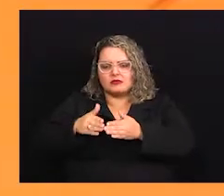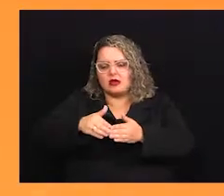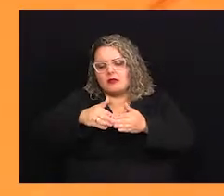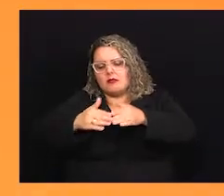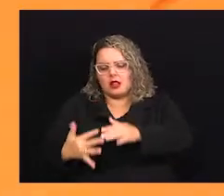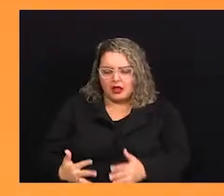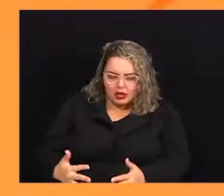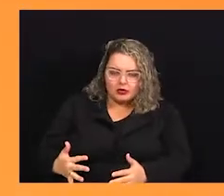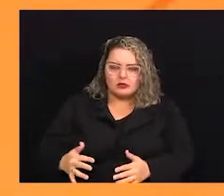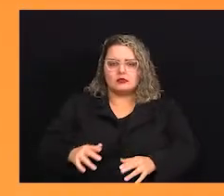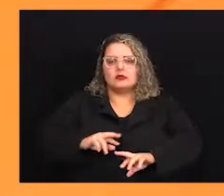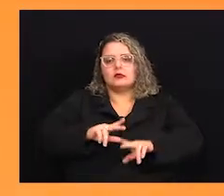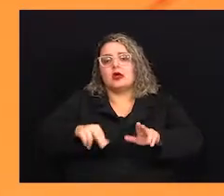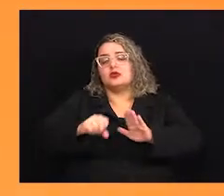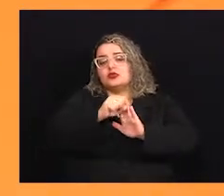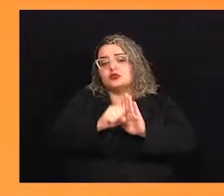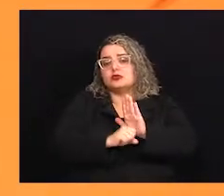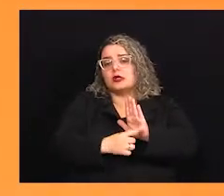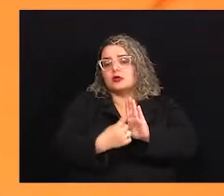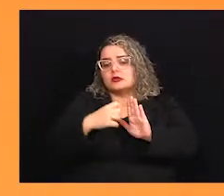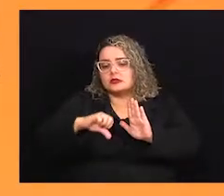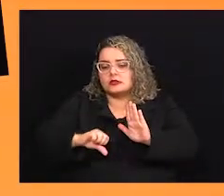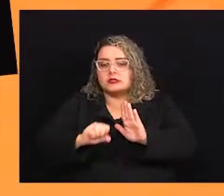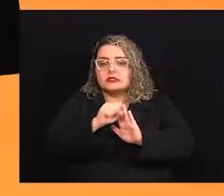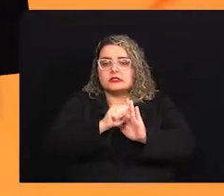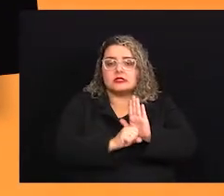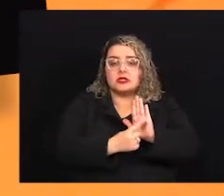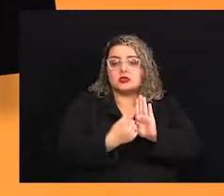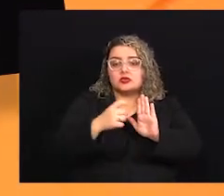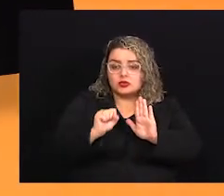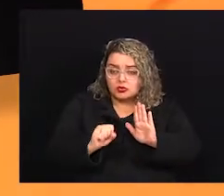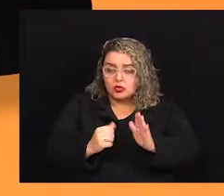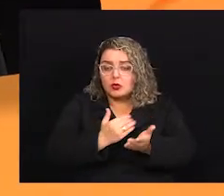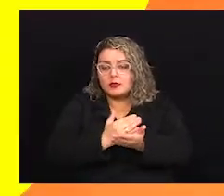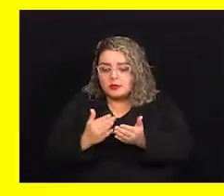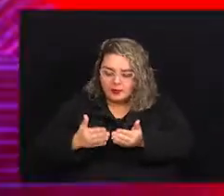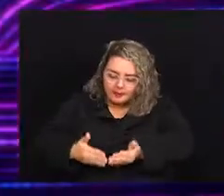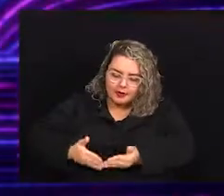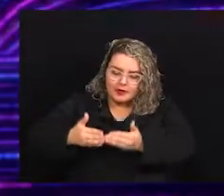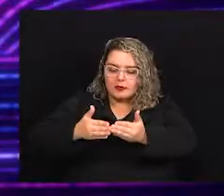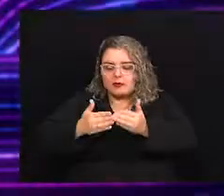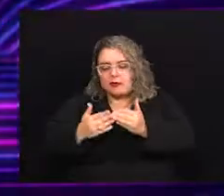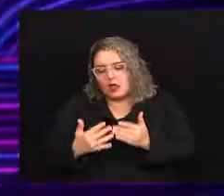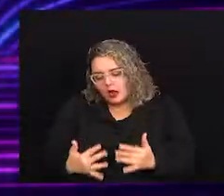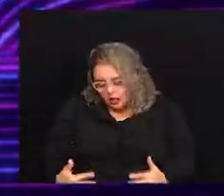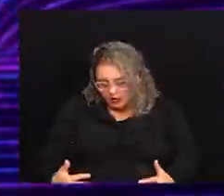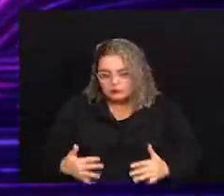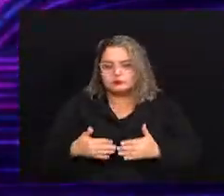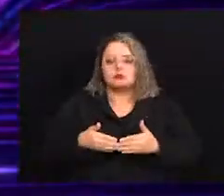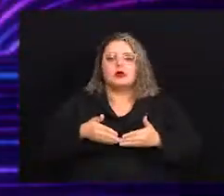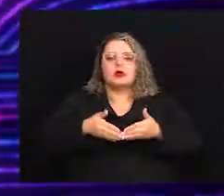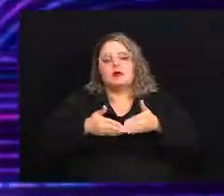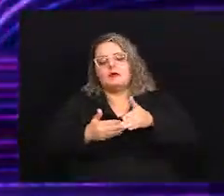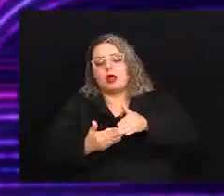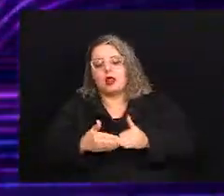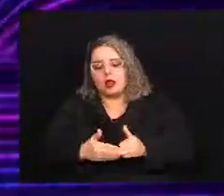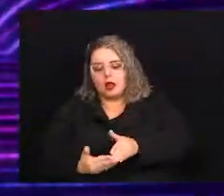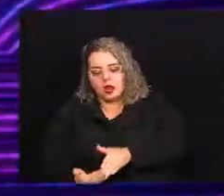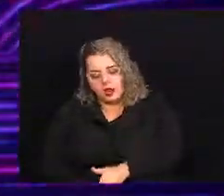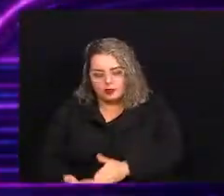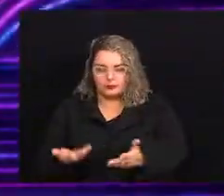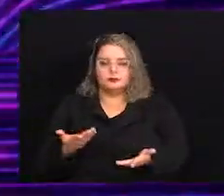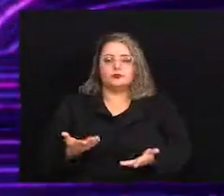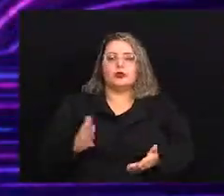foi campeão de naufrágios no século XIX, século XVIII, quando começou as navegações, assim, e no começo, quando